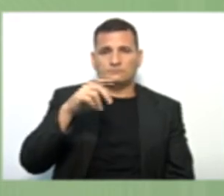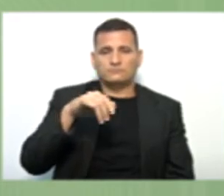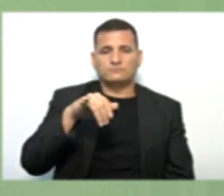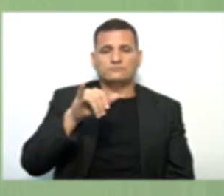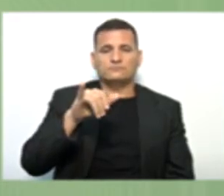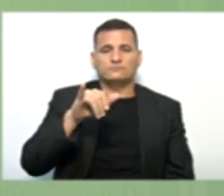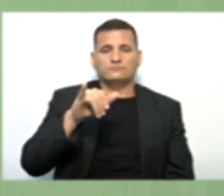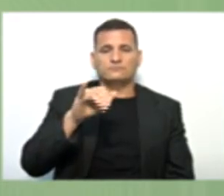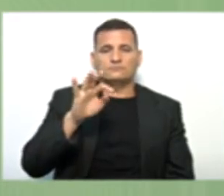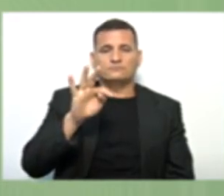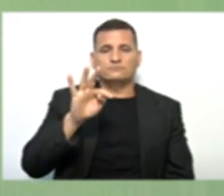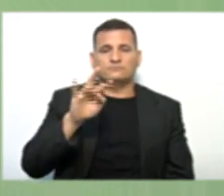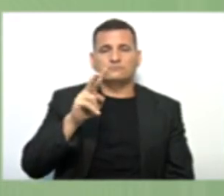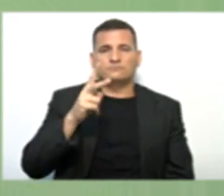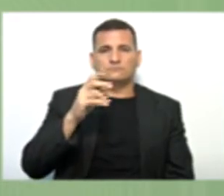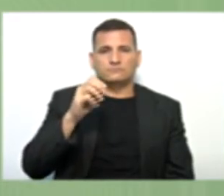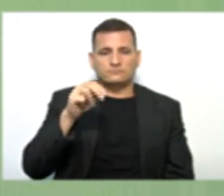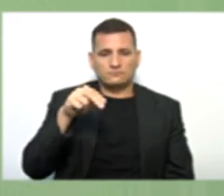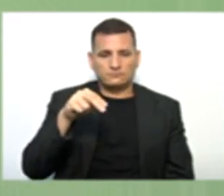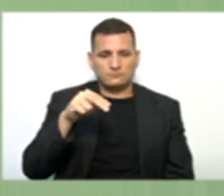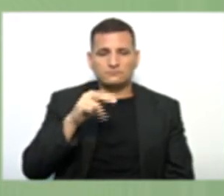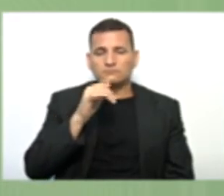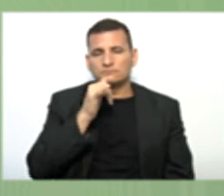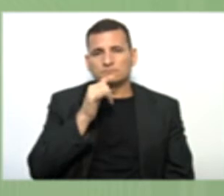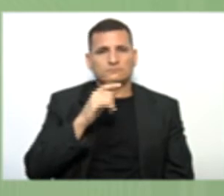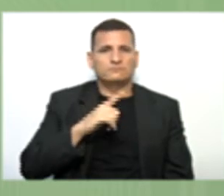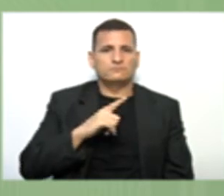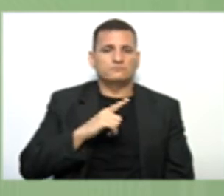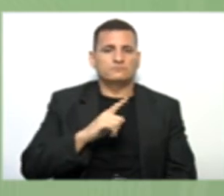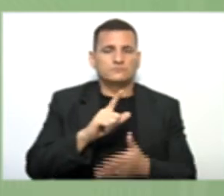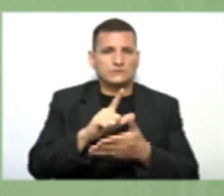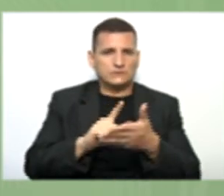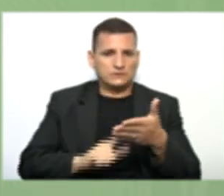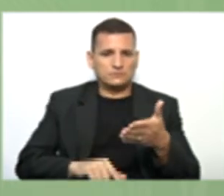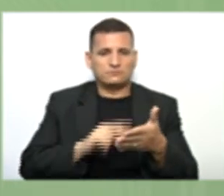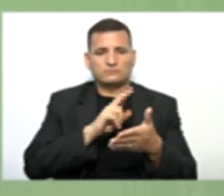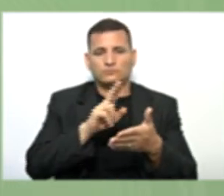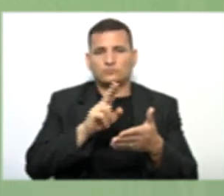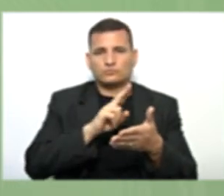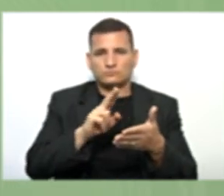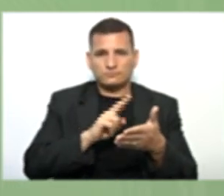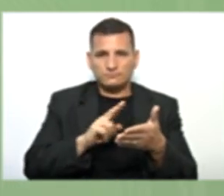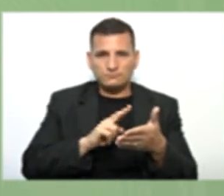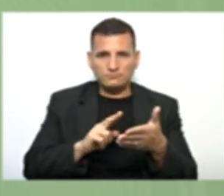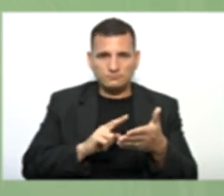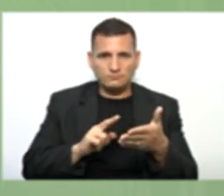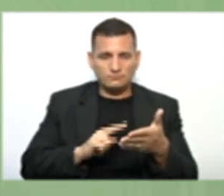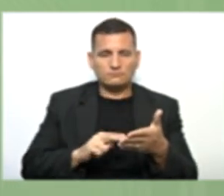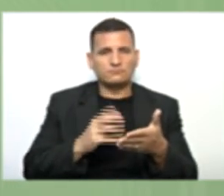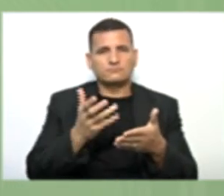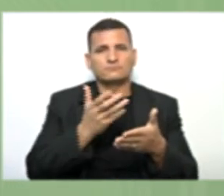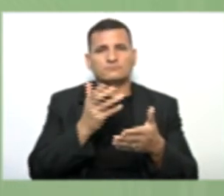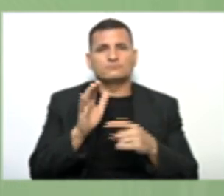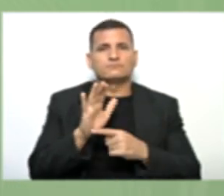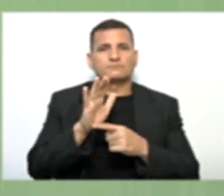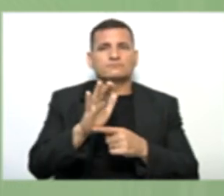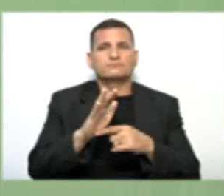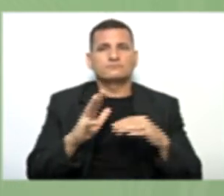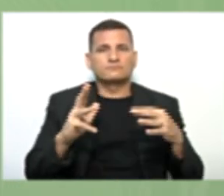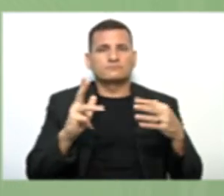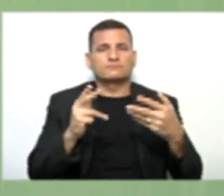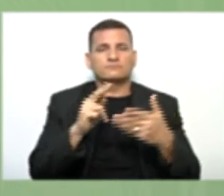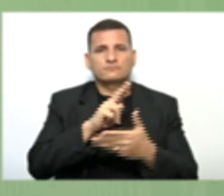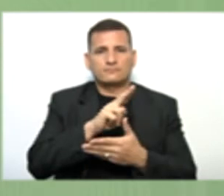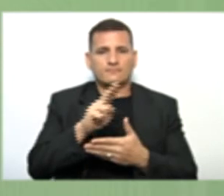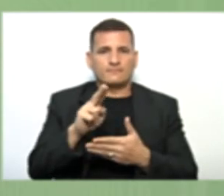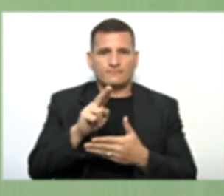Vamos supor que temos uma lista de nomes de funcionários, tá? E queremos exibir todos os nomes da